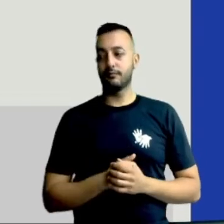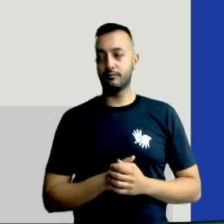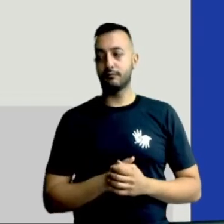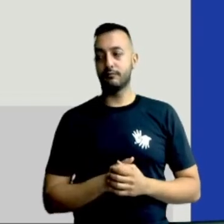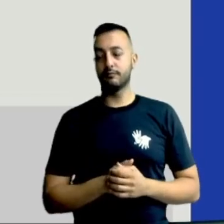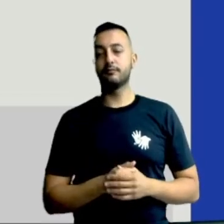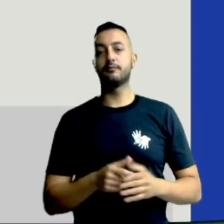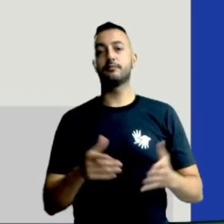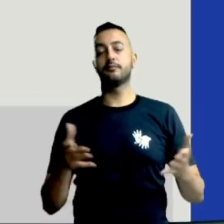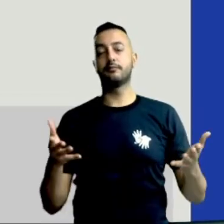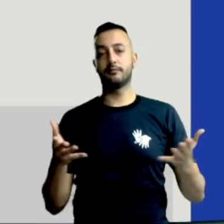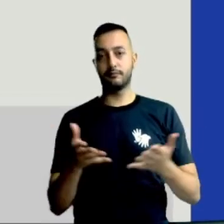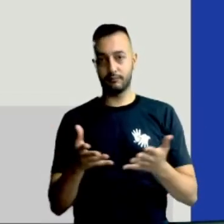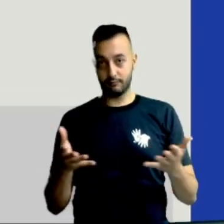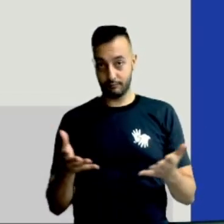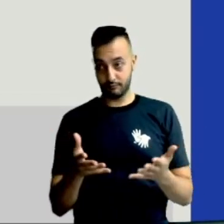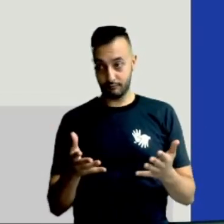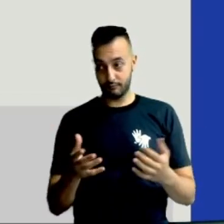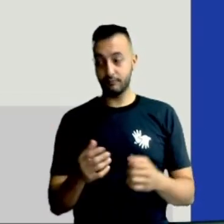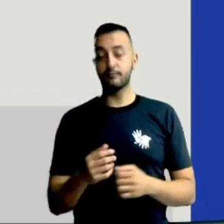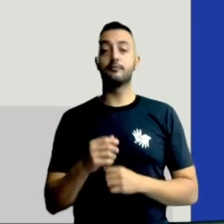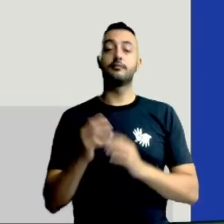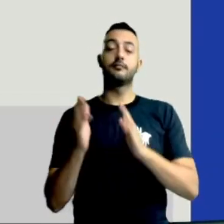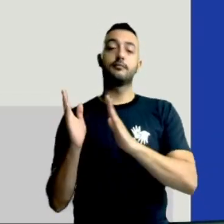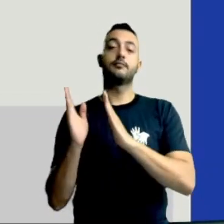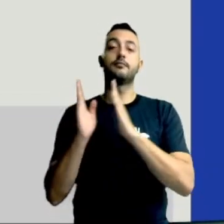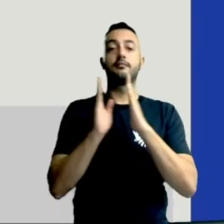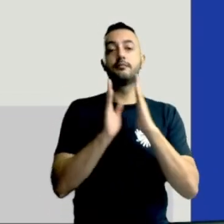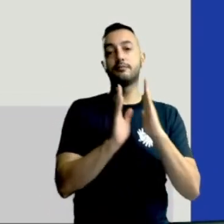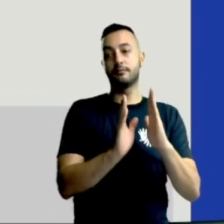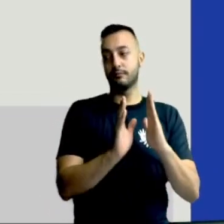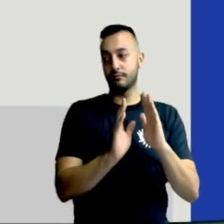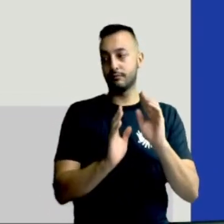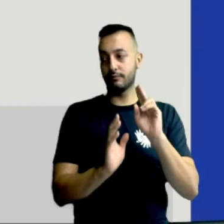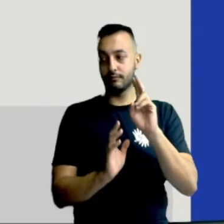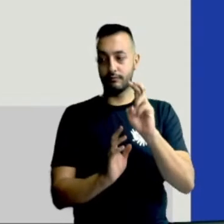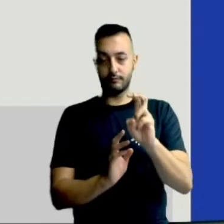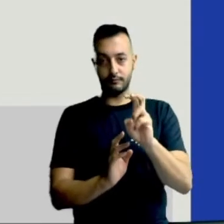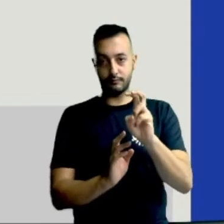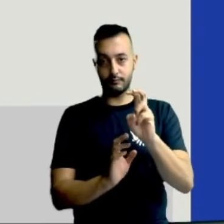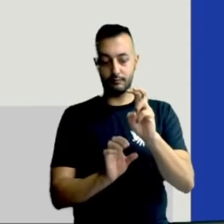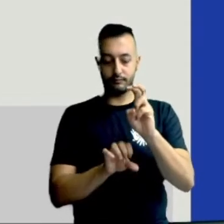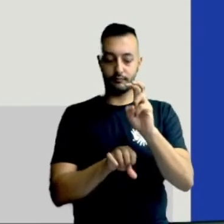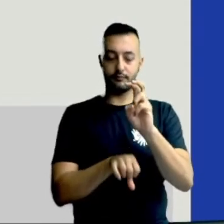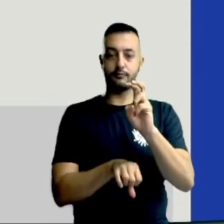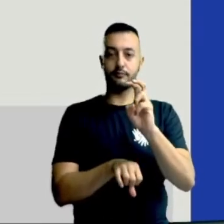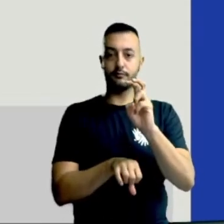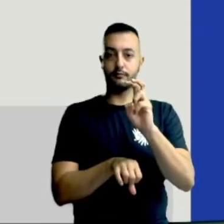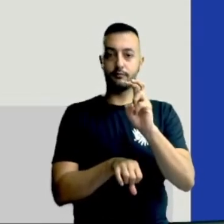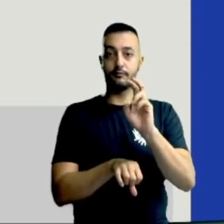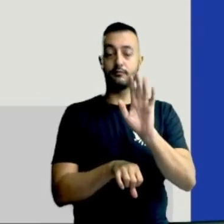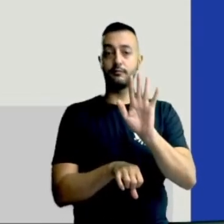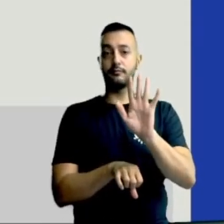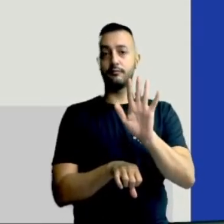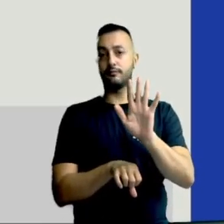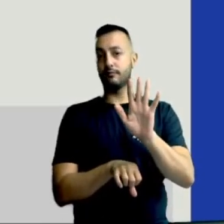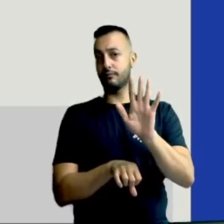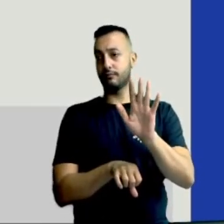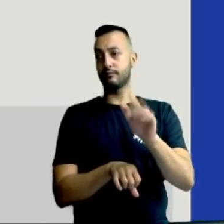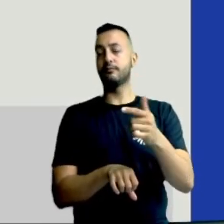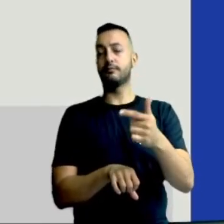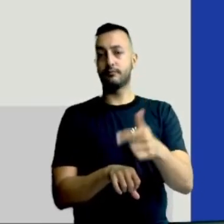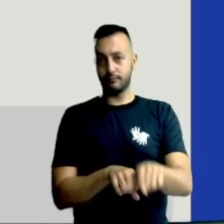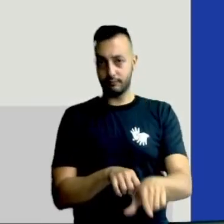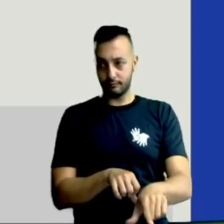Agora vamos para a casa das centenas. 5 menos 9. Opa, professora, mais uma